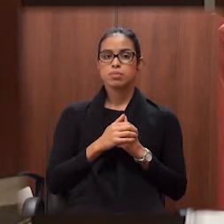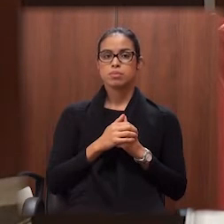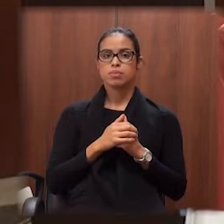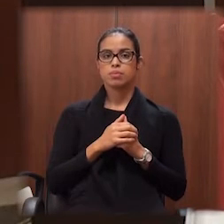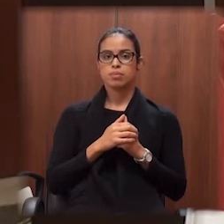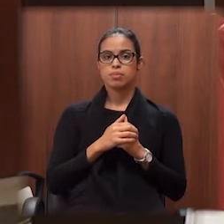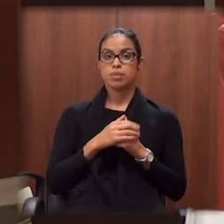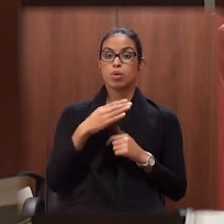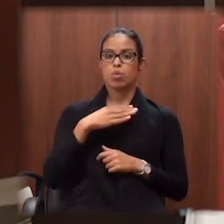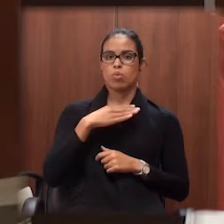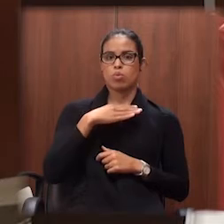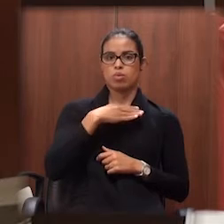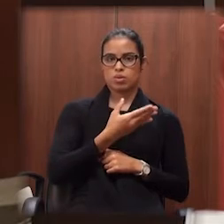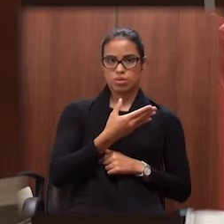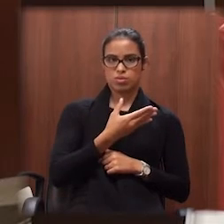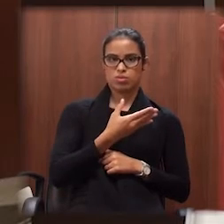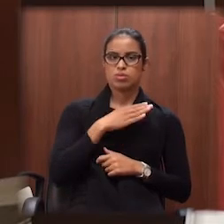a coragem